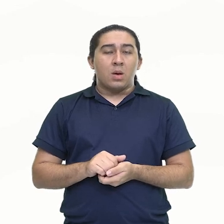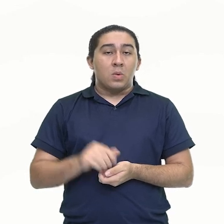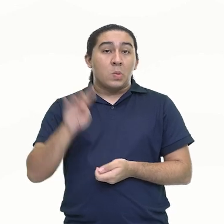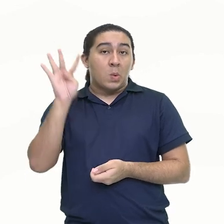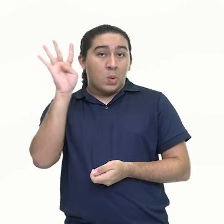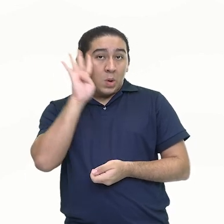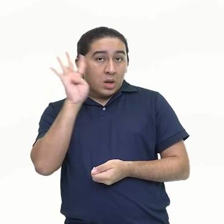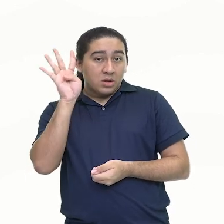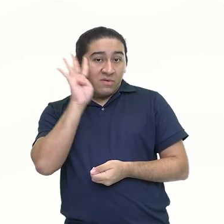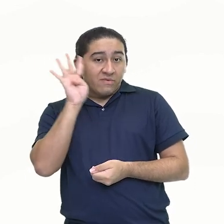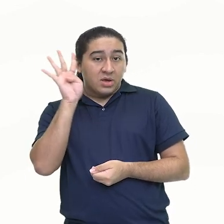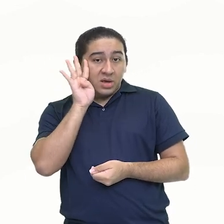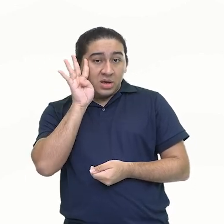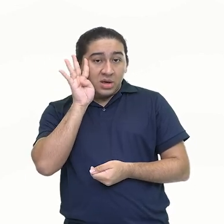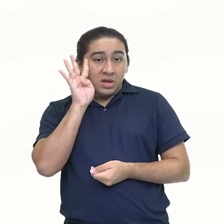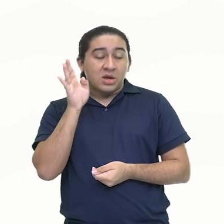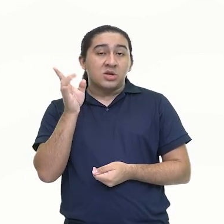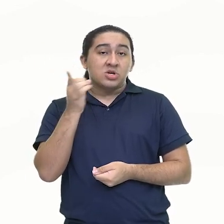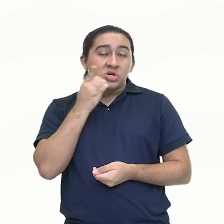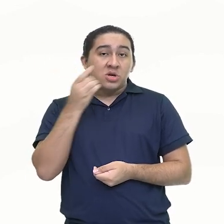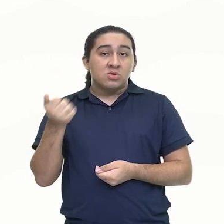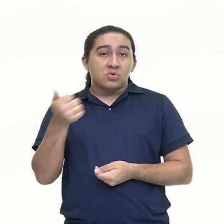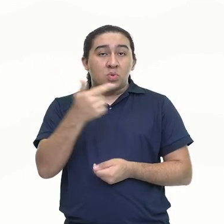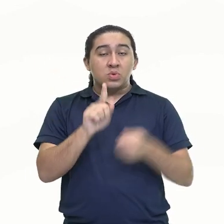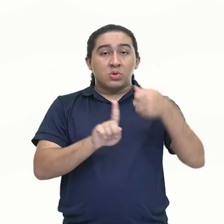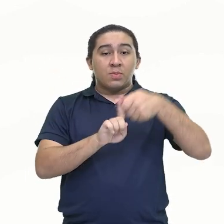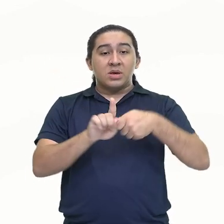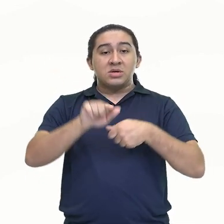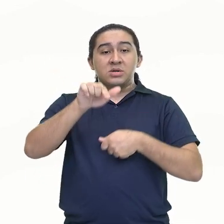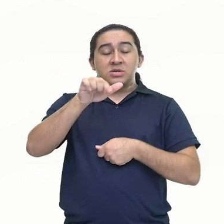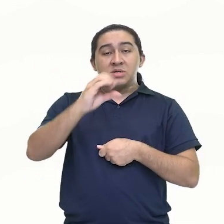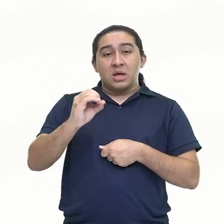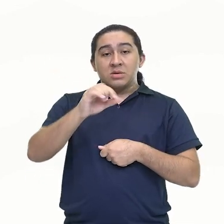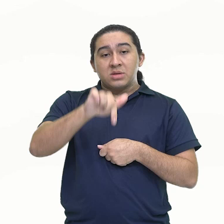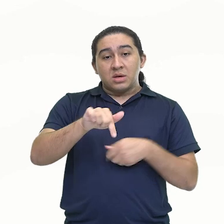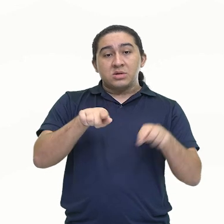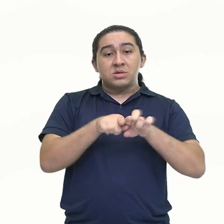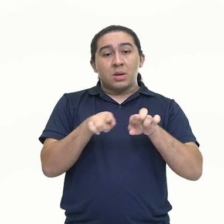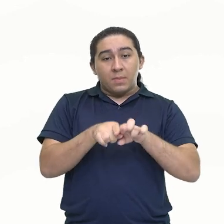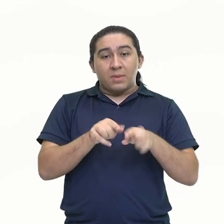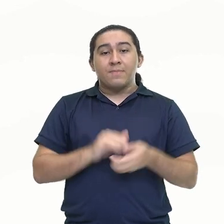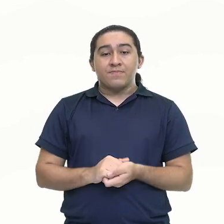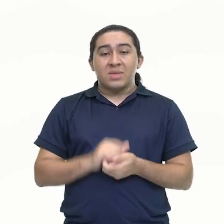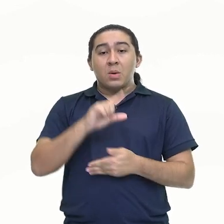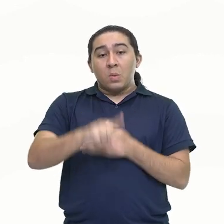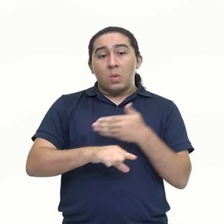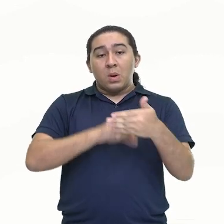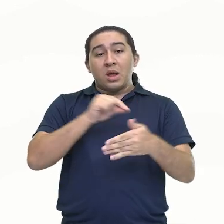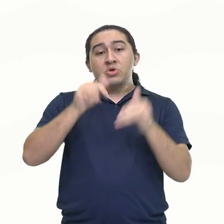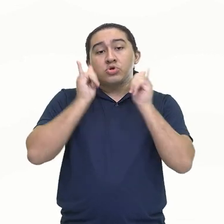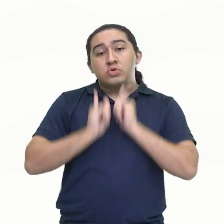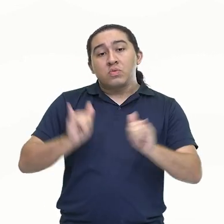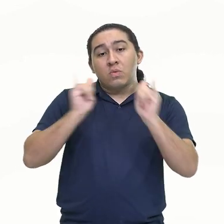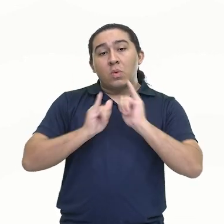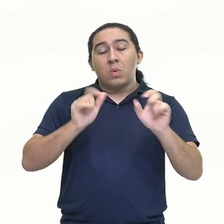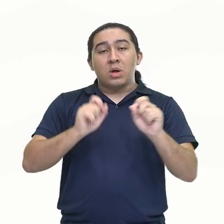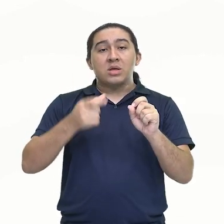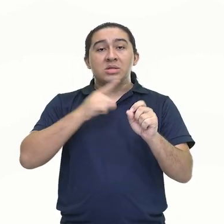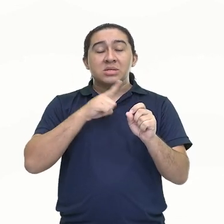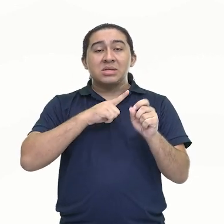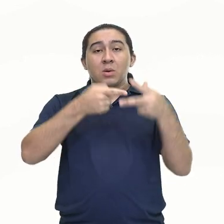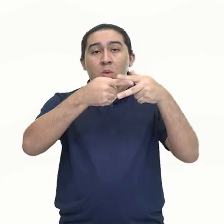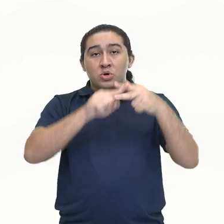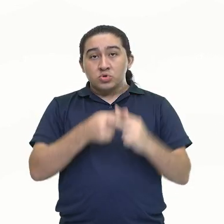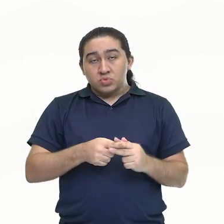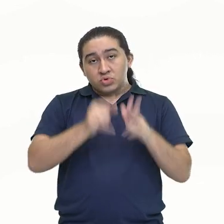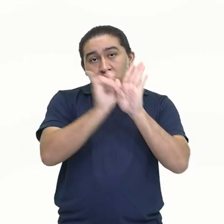quarta-feira, 12/7, a Universidade do Estado do Amazonas, UEA, publicou uma correção dos editais do